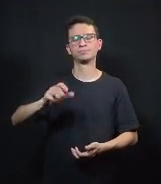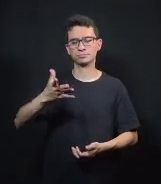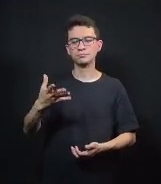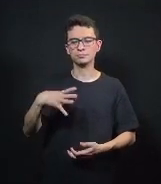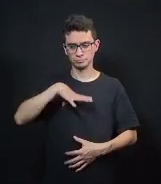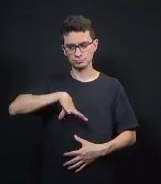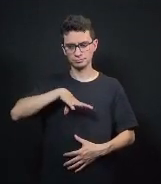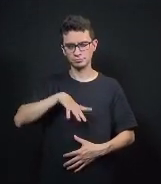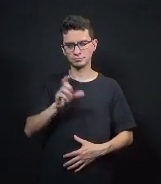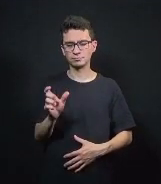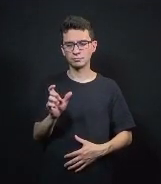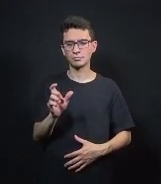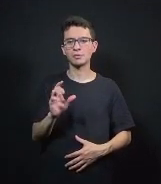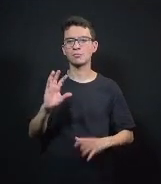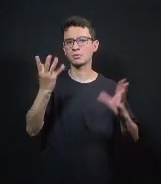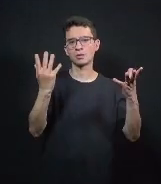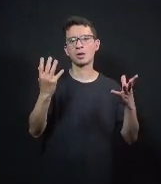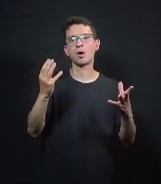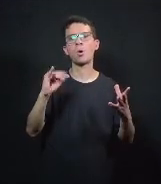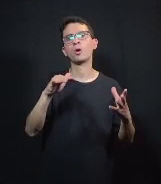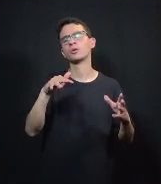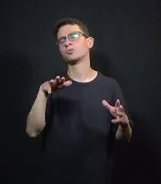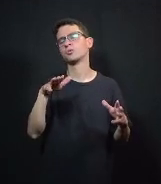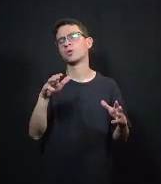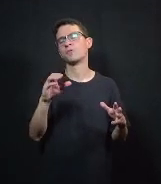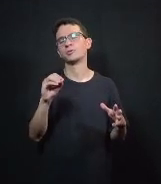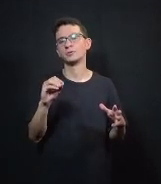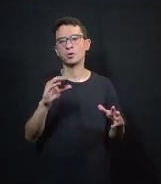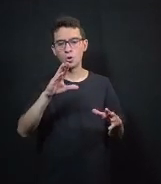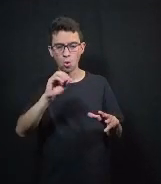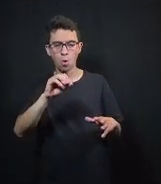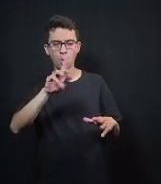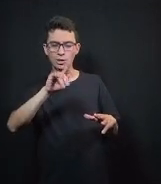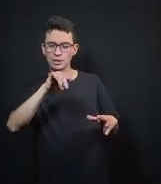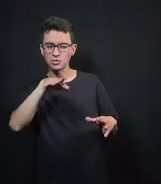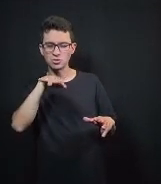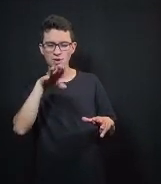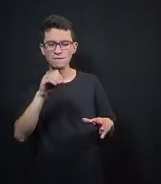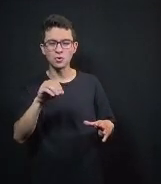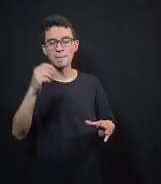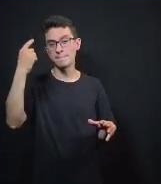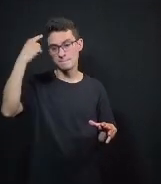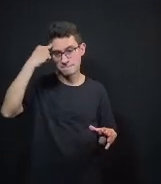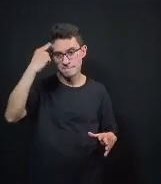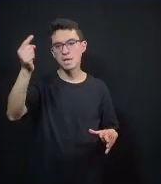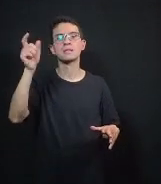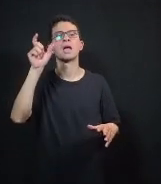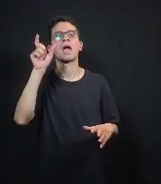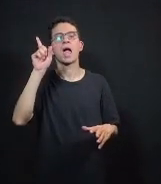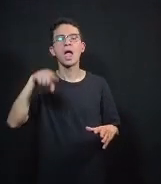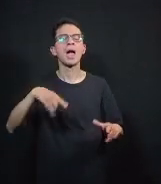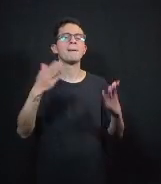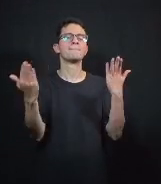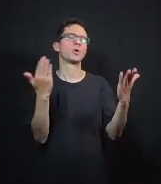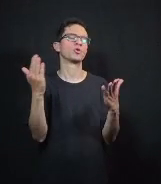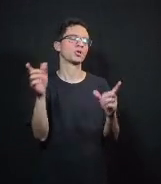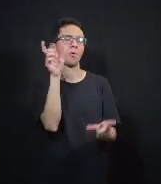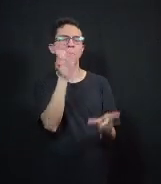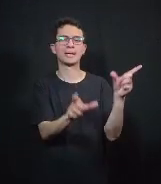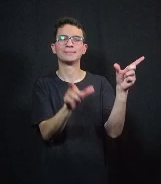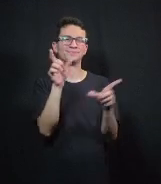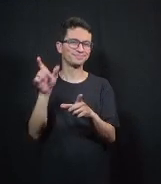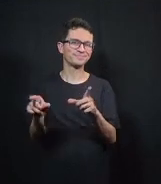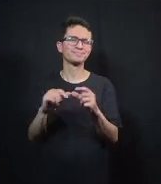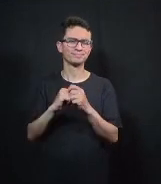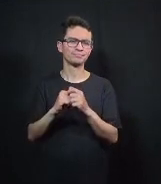é uma distorção cognitiva, assim, uma questão evolutiva, né? da psicologia humana. E aí eu tenho uma questão que é